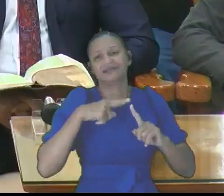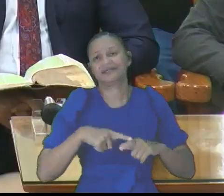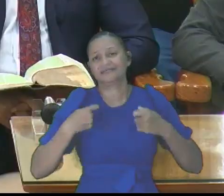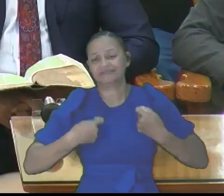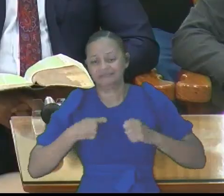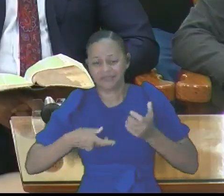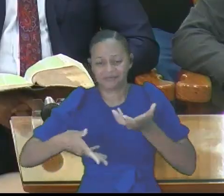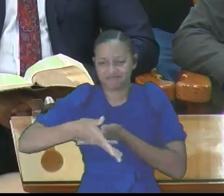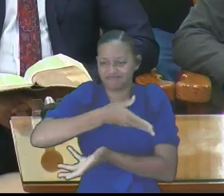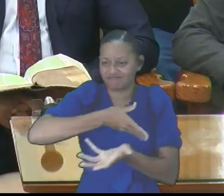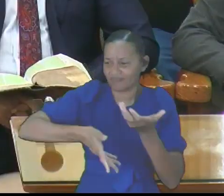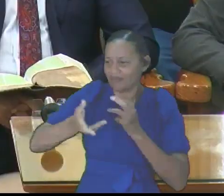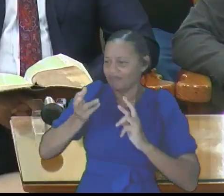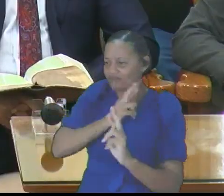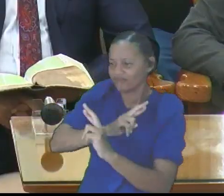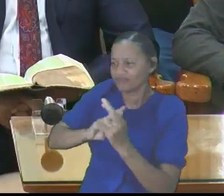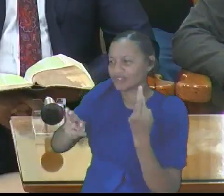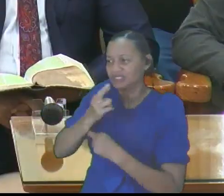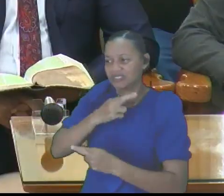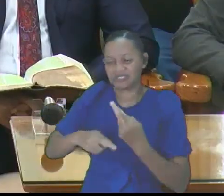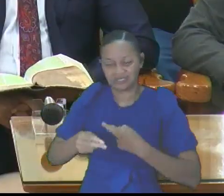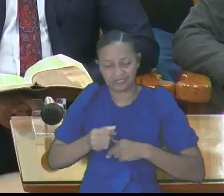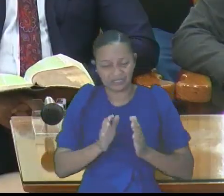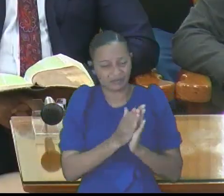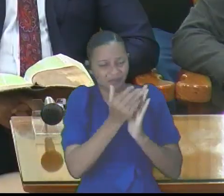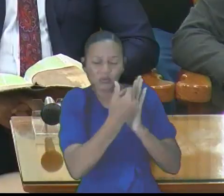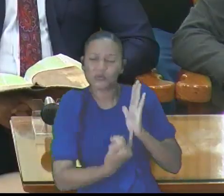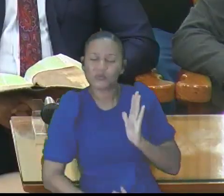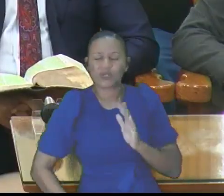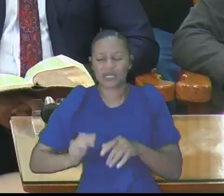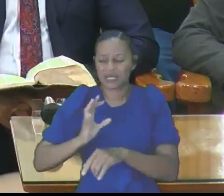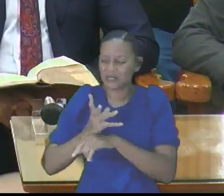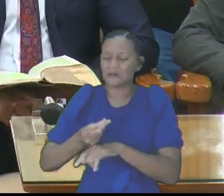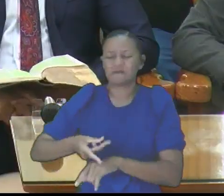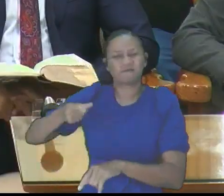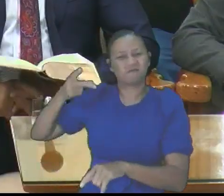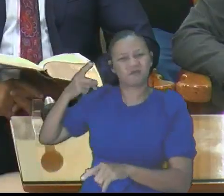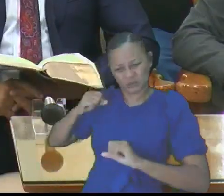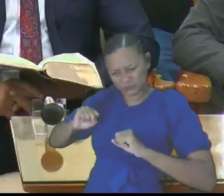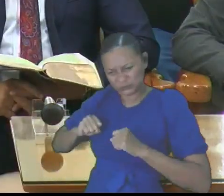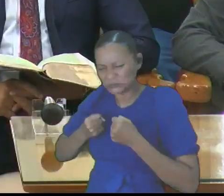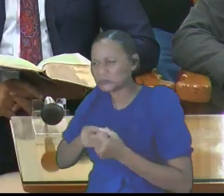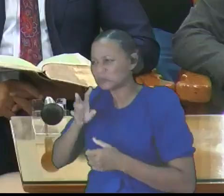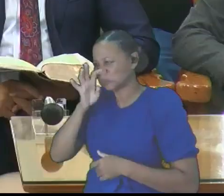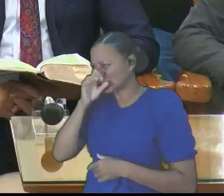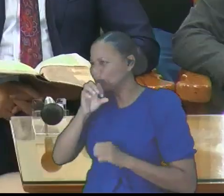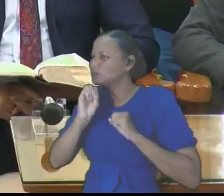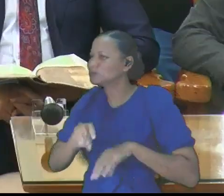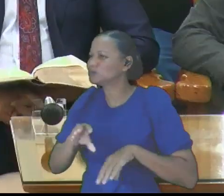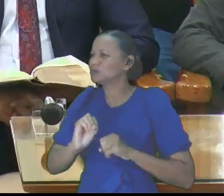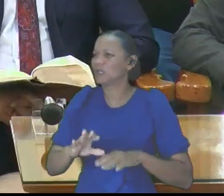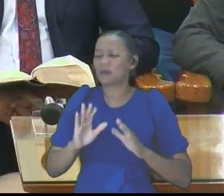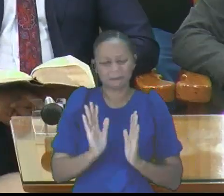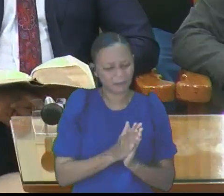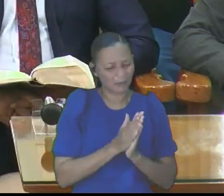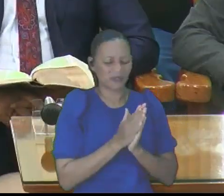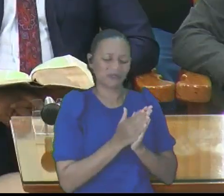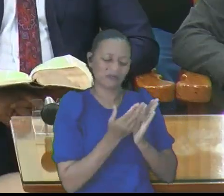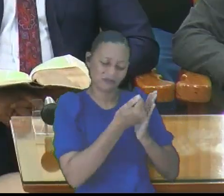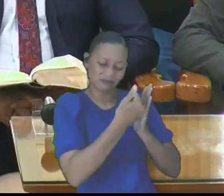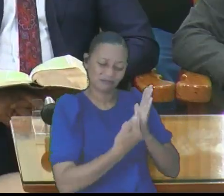de comunhão. A Bíblia diz que a igreja primitiva perseverava na doutrina dos apóstolos e na